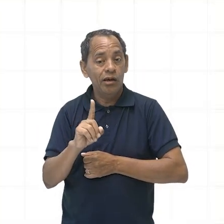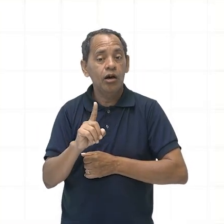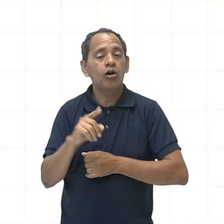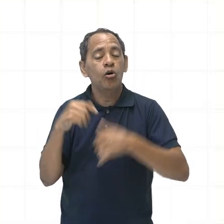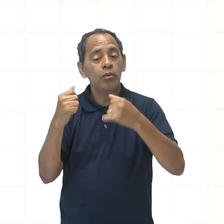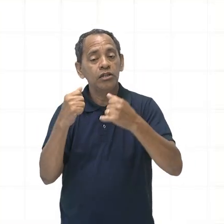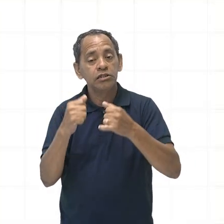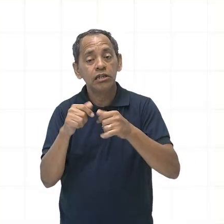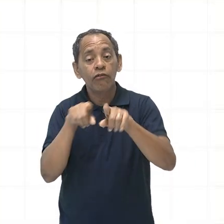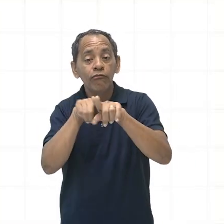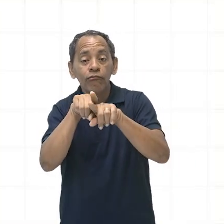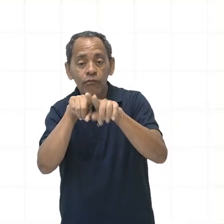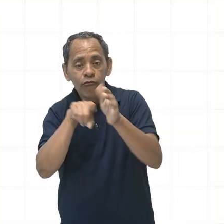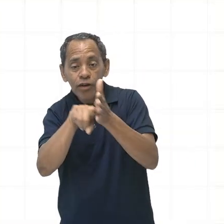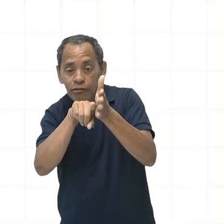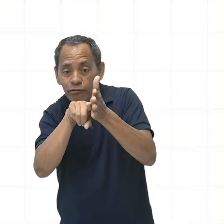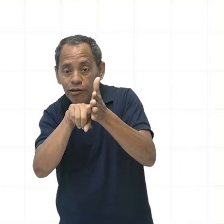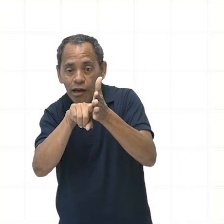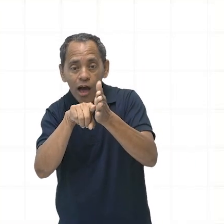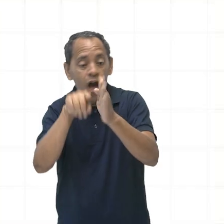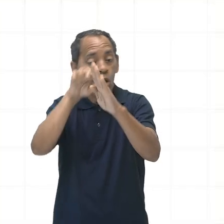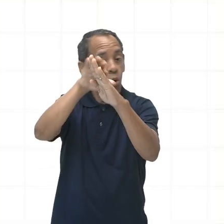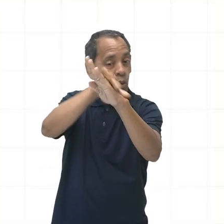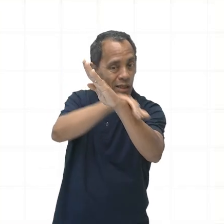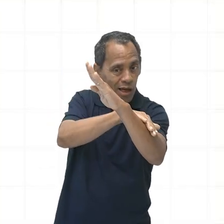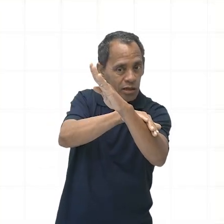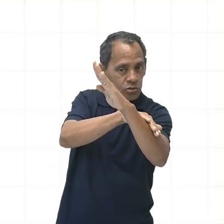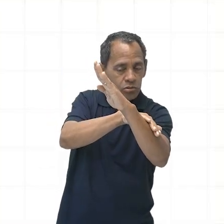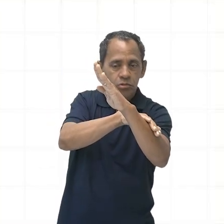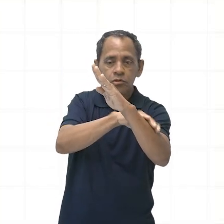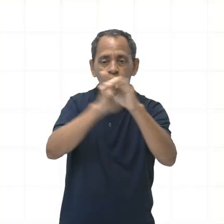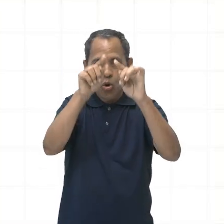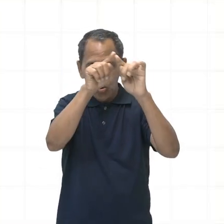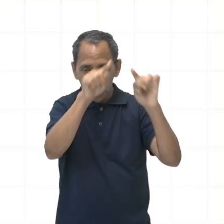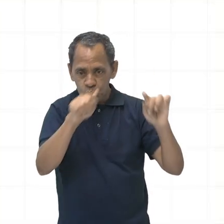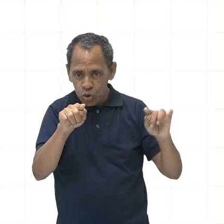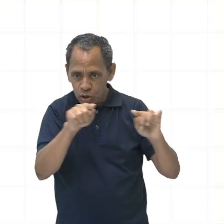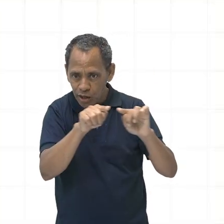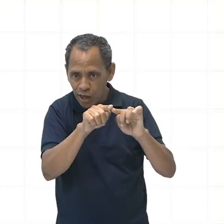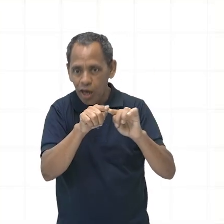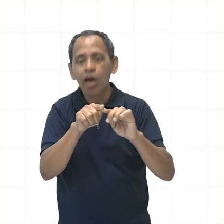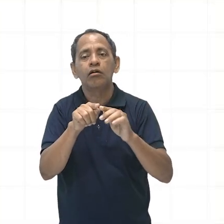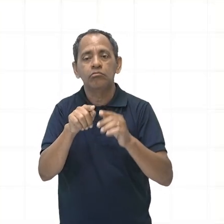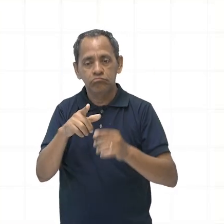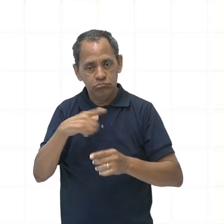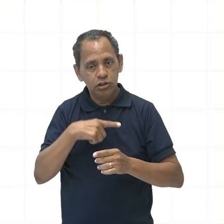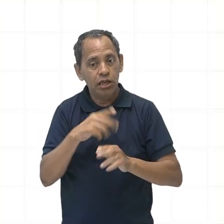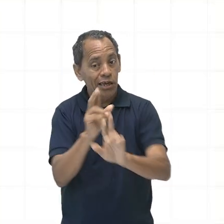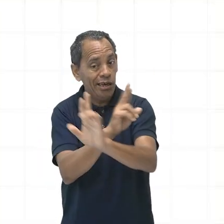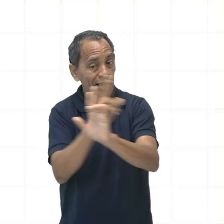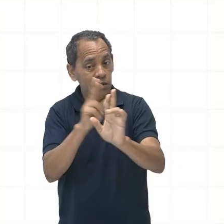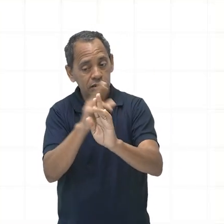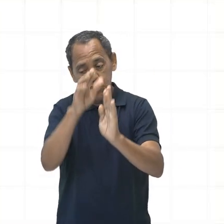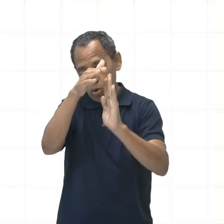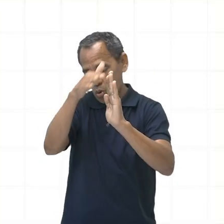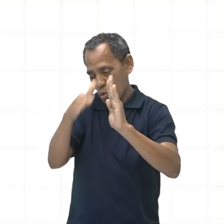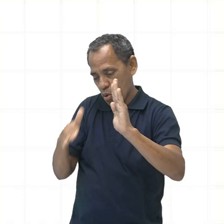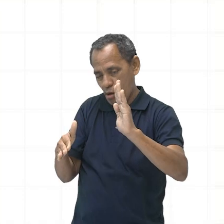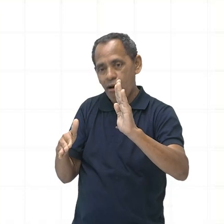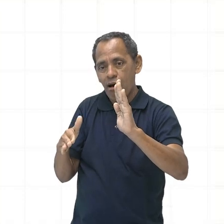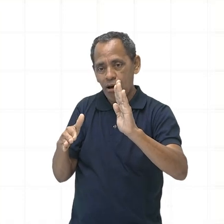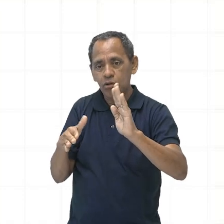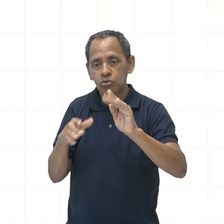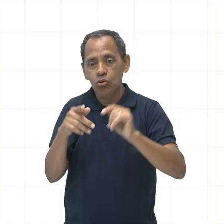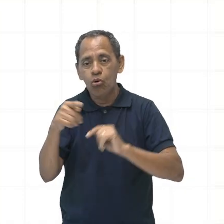se o lado de um triângulo é proporcional ao lado correspondente a esse mesmo lado no